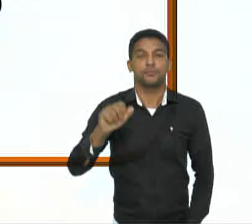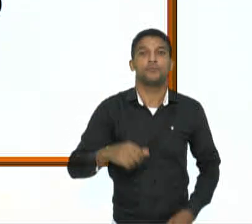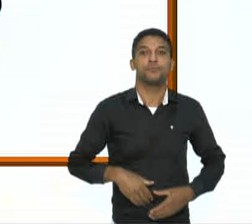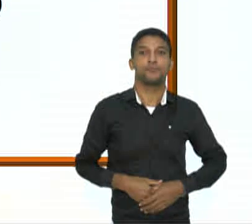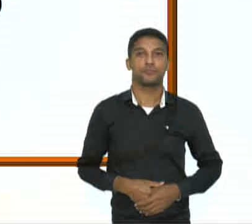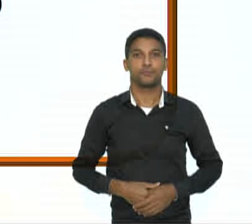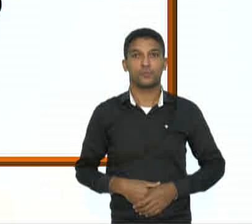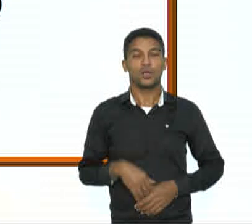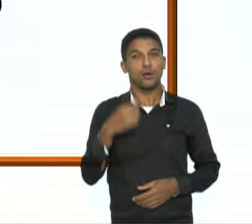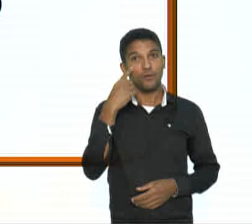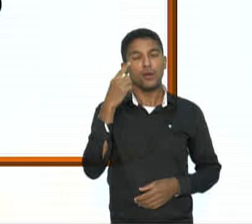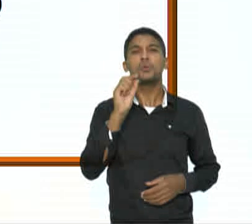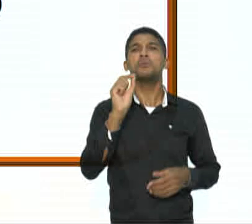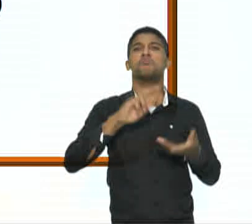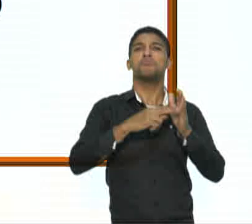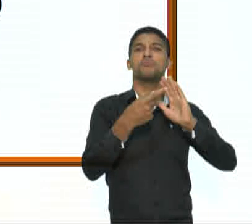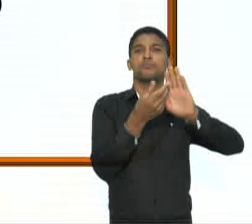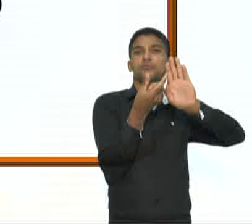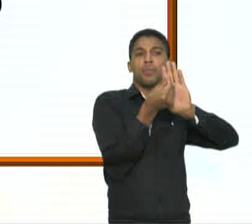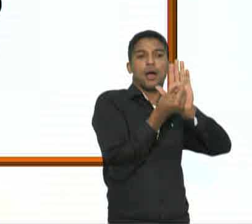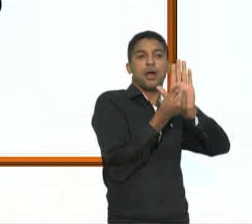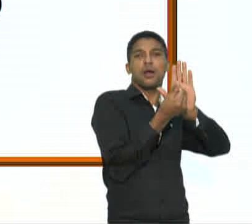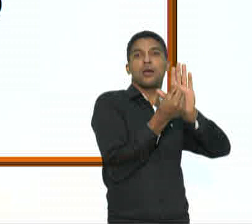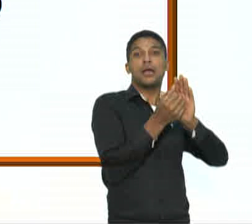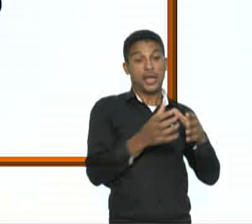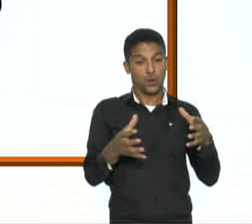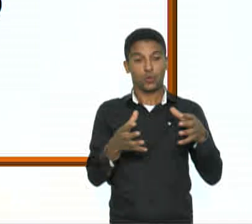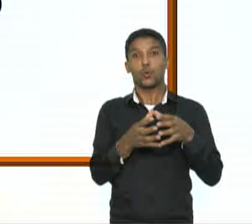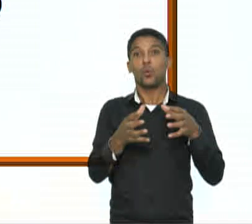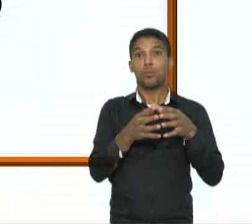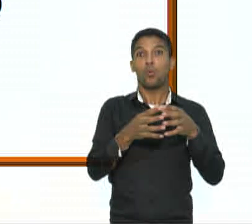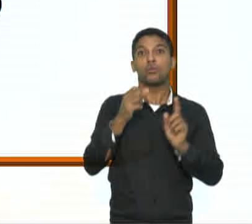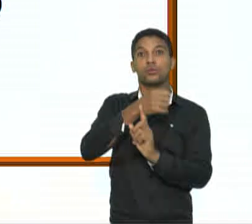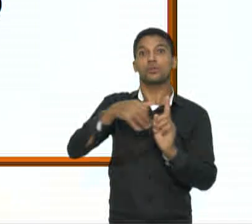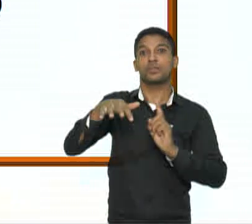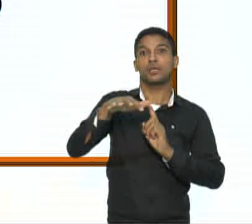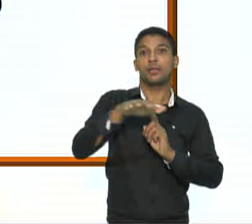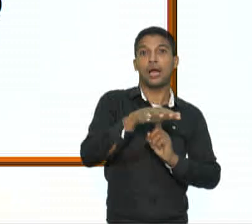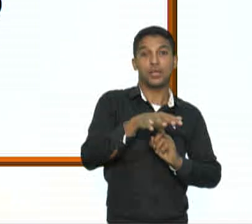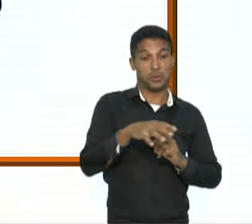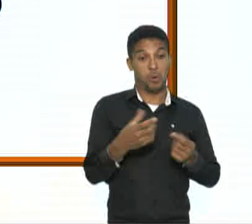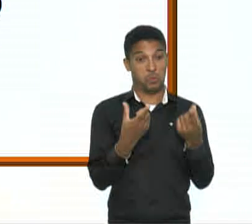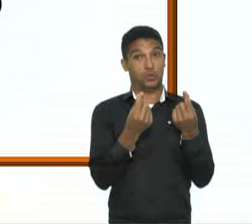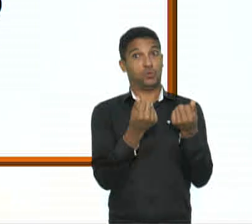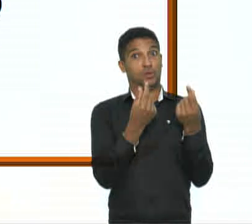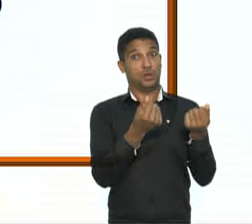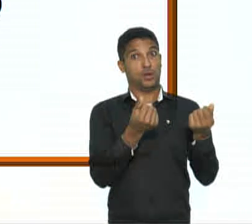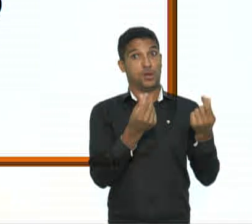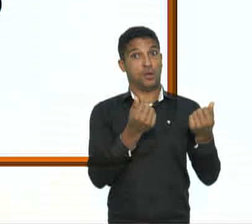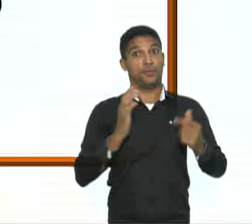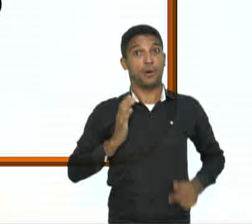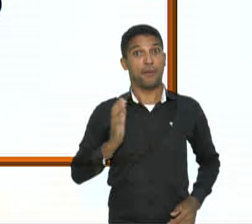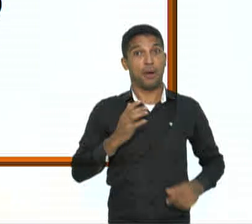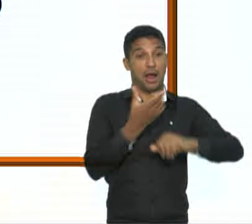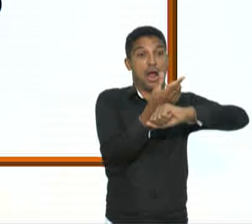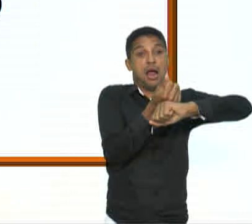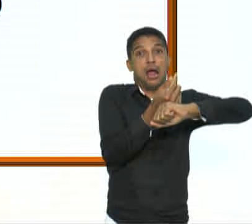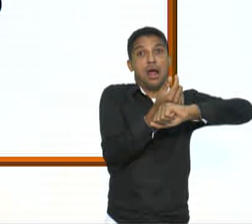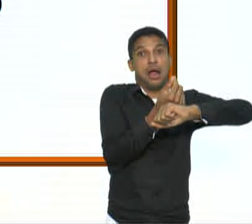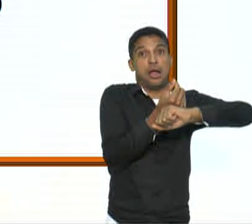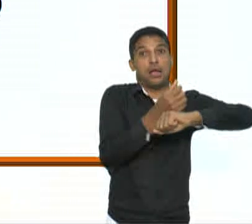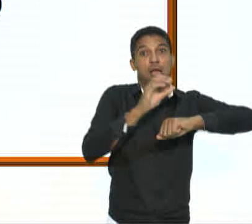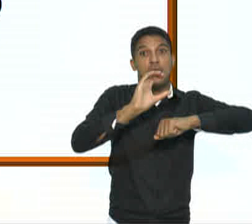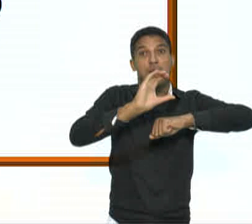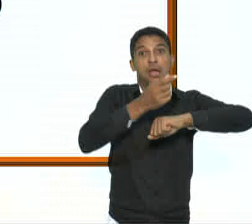social formada por pessoas que detinham o mecanismo de acumular dinheiro, din-din, o capital, né? De modo a